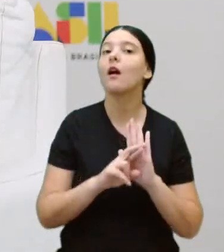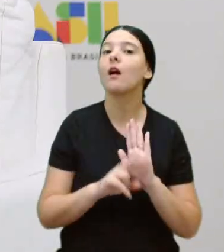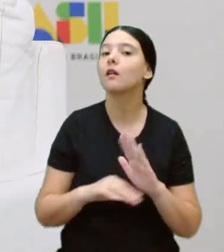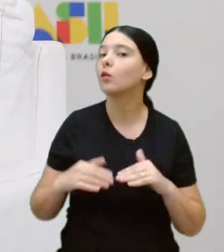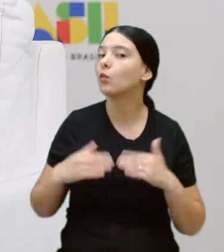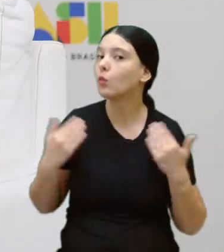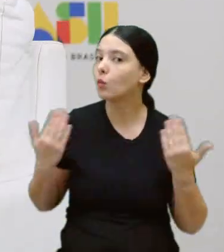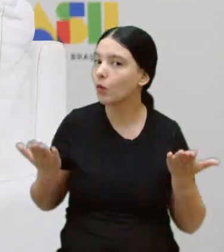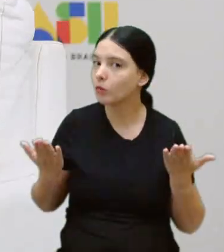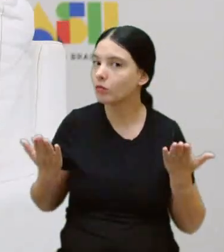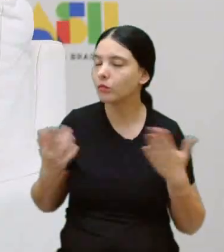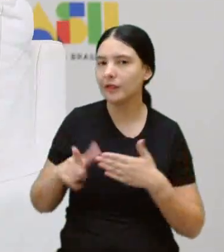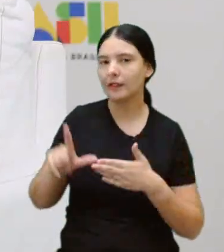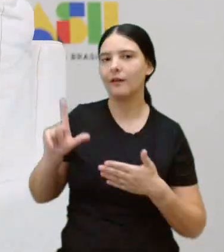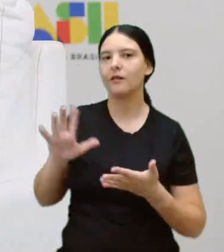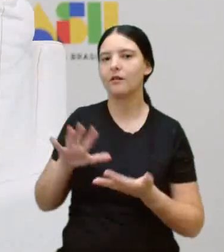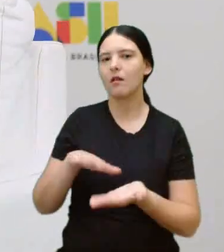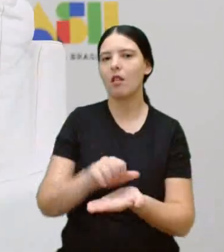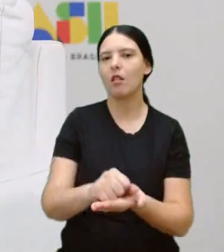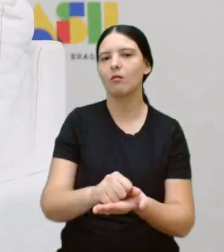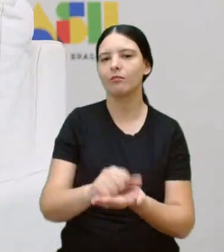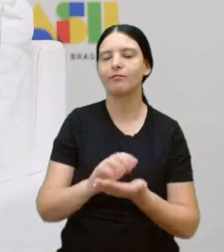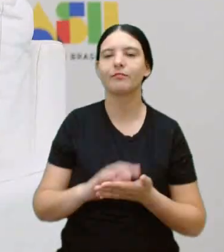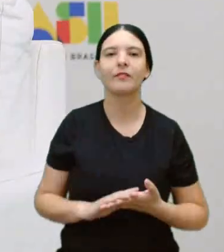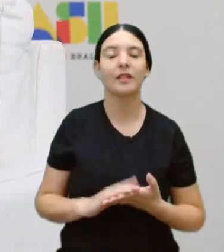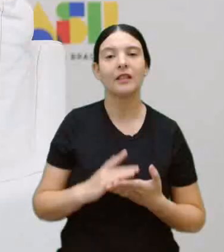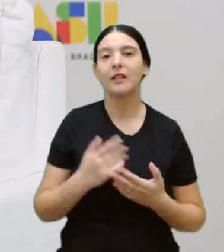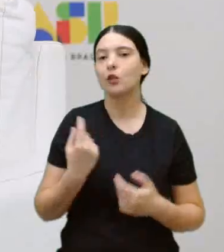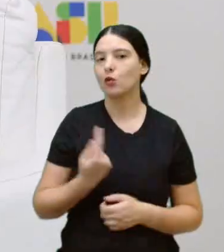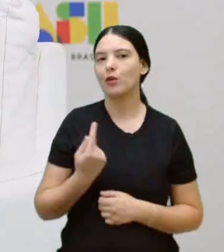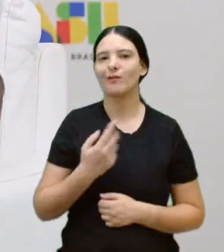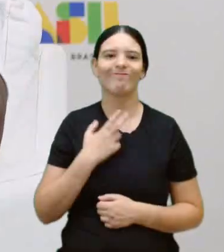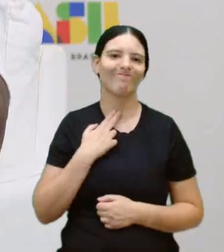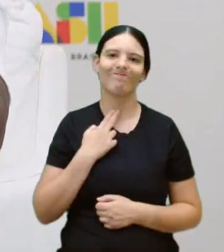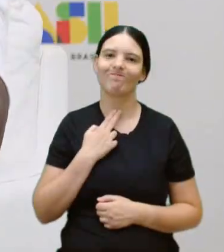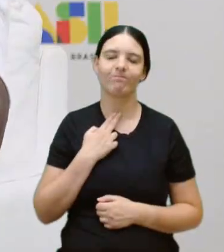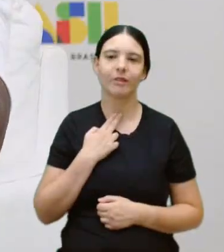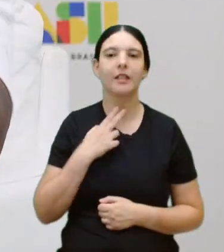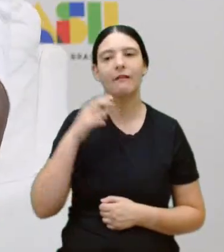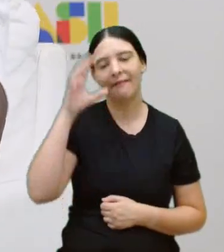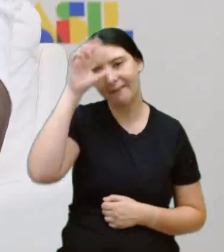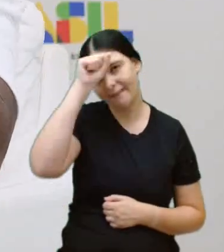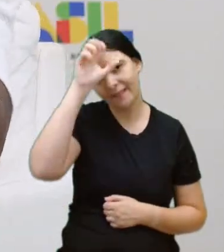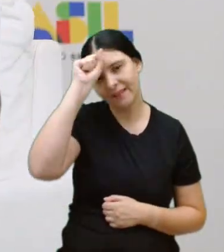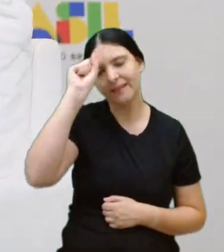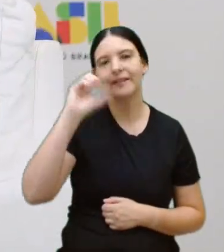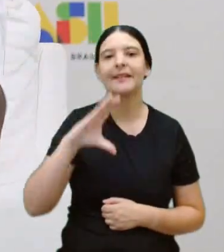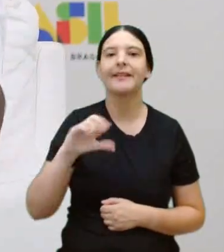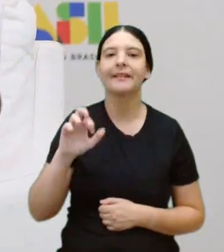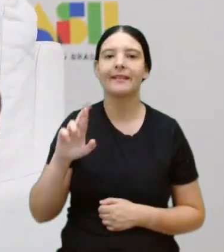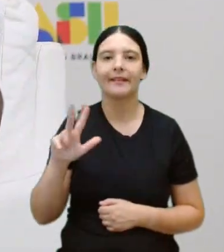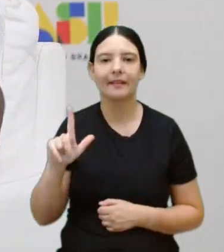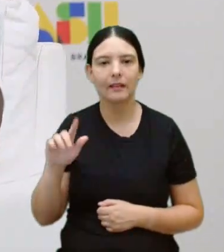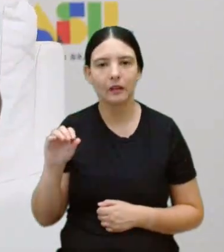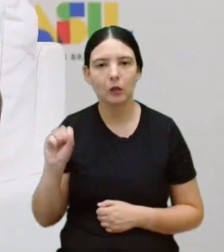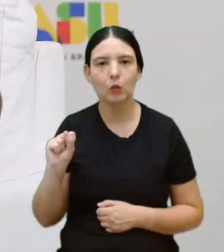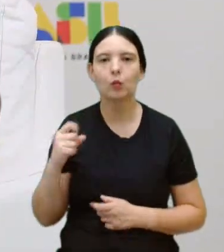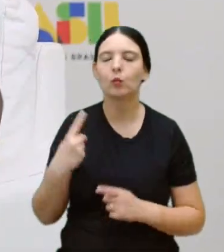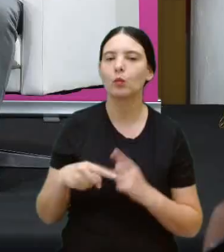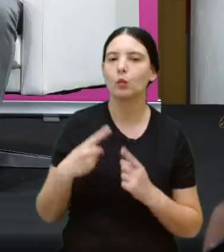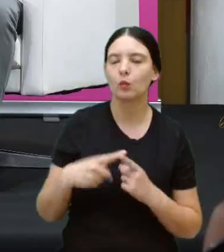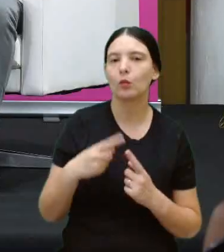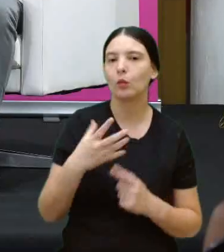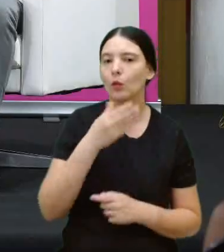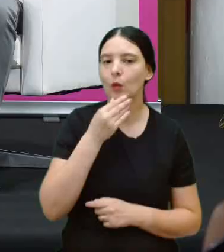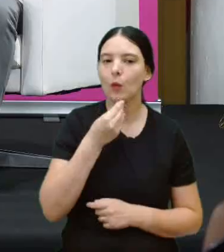da colonização? Como ninguém podia ficar sozinho, eu aprendi isso muito com o Carlos Moore. O Carlos Moore é a pessoa que eu conheço que mais